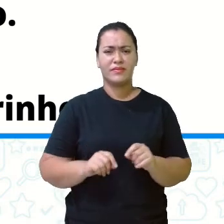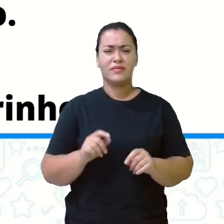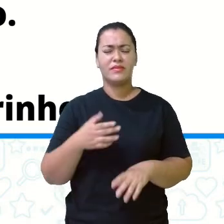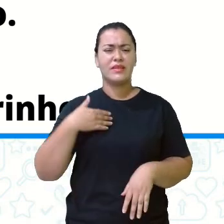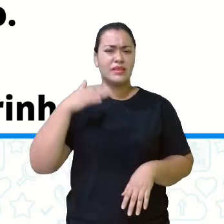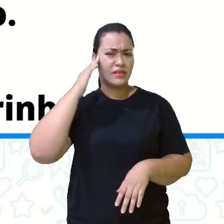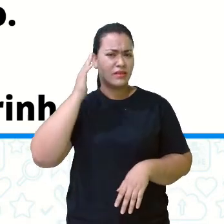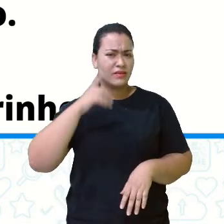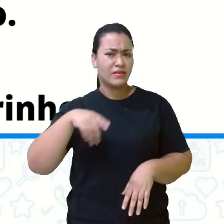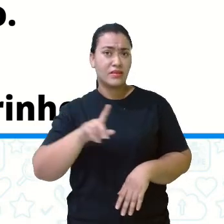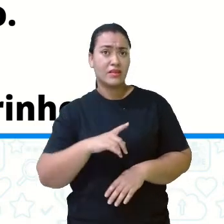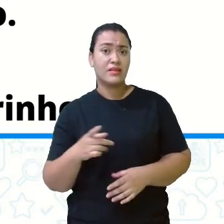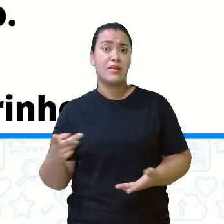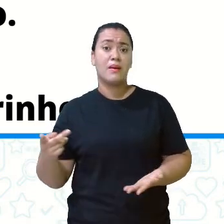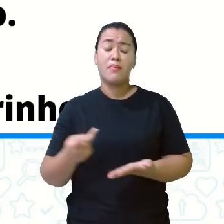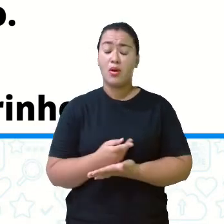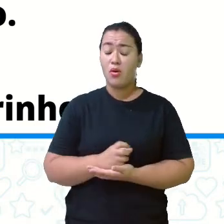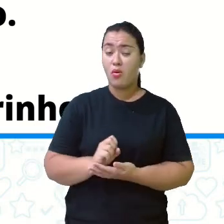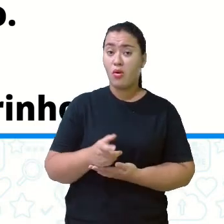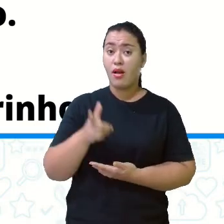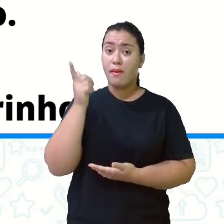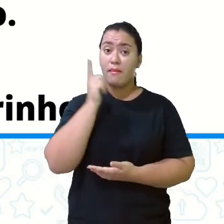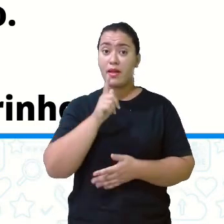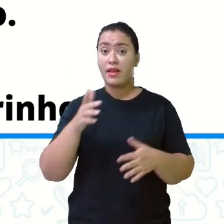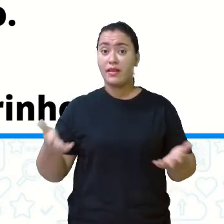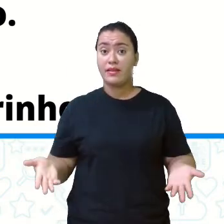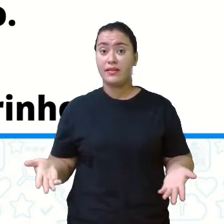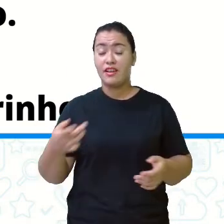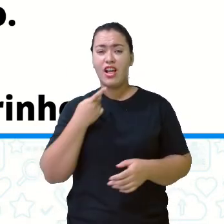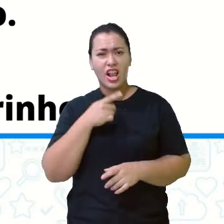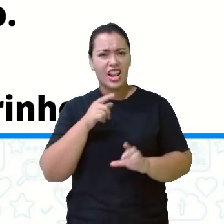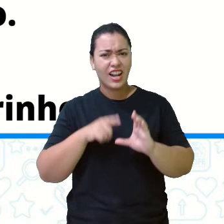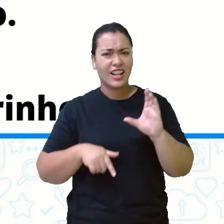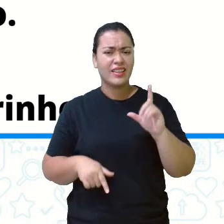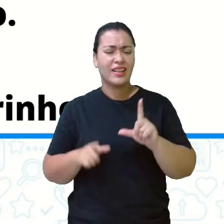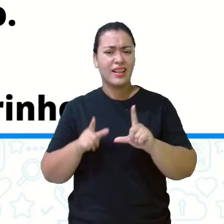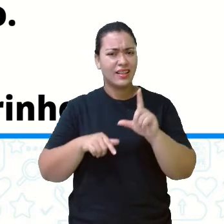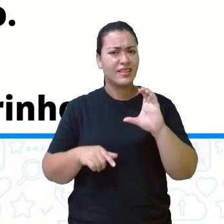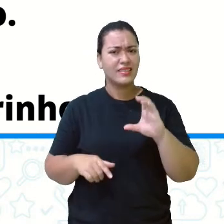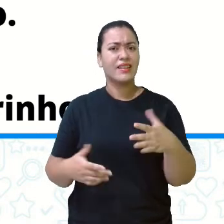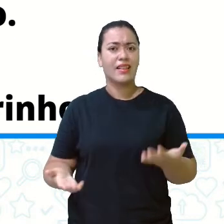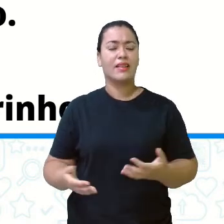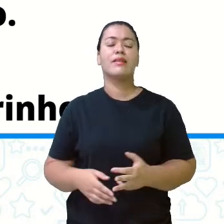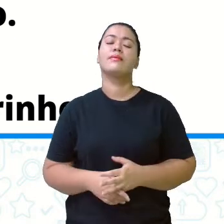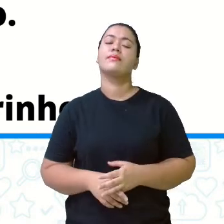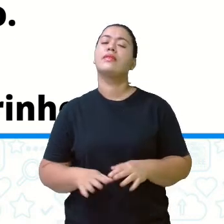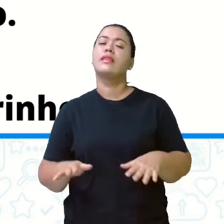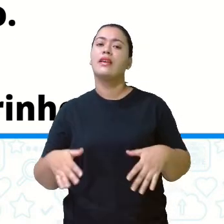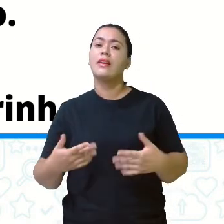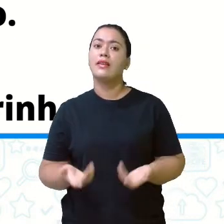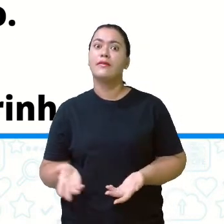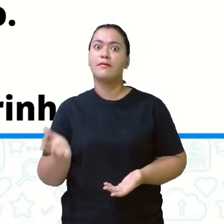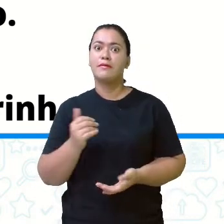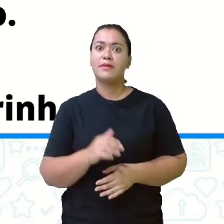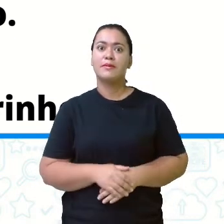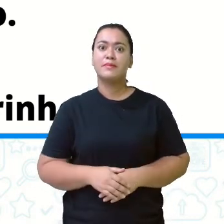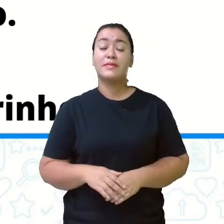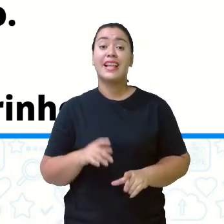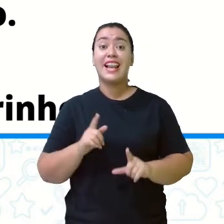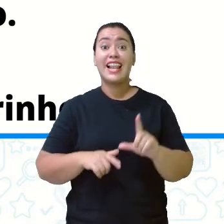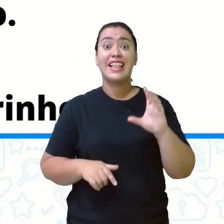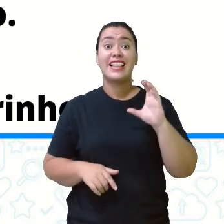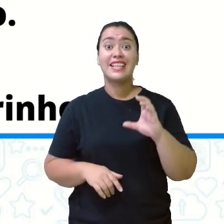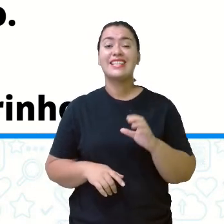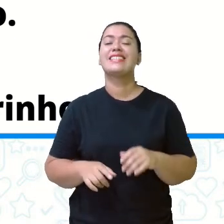se vocês erraram ou acertaram a questão. Eles falaram letra C, não foi, professora? Foi sim. Então vamos lá. Letra